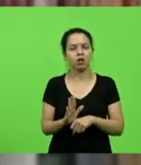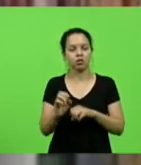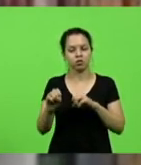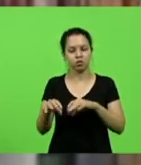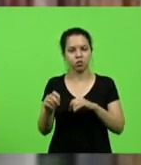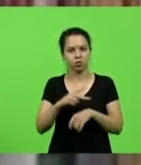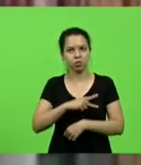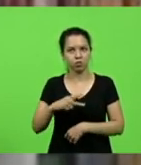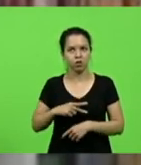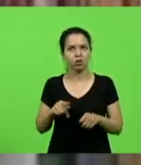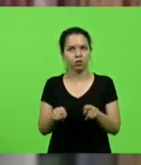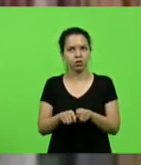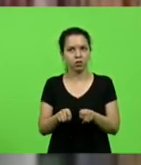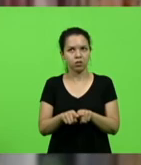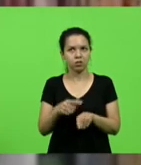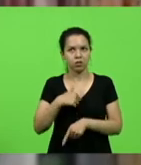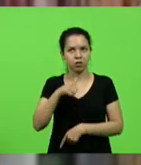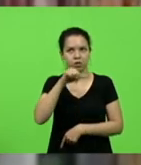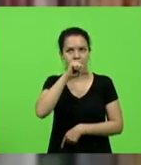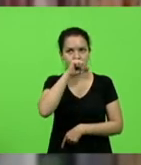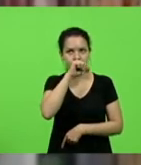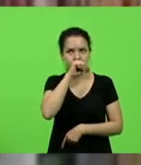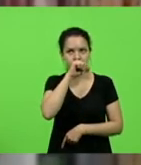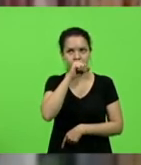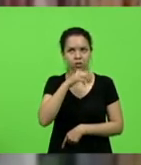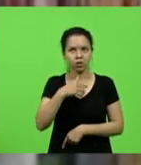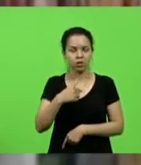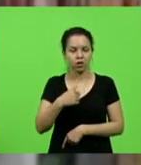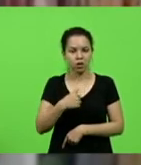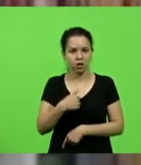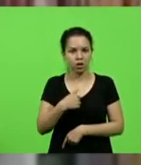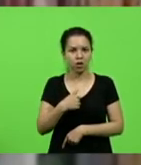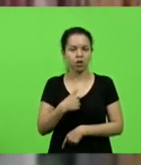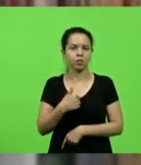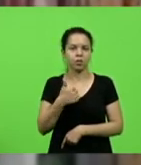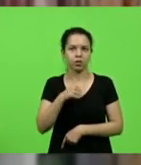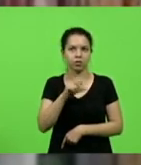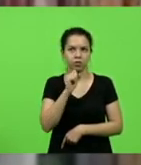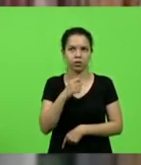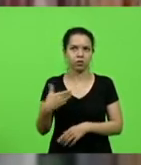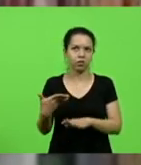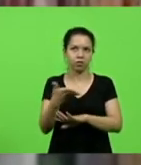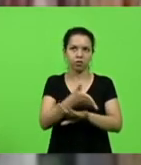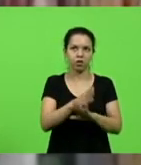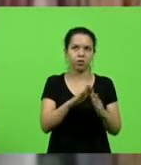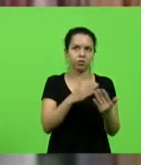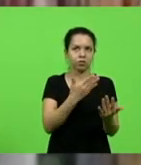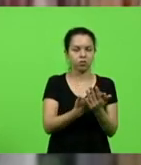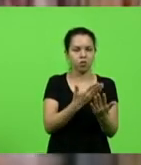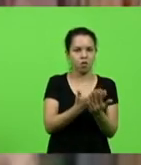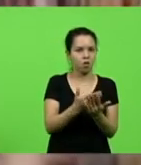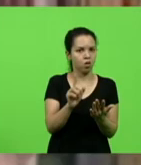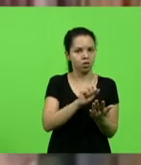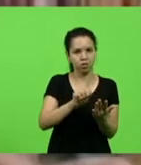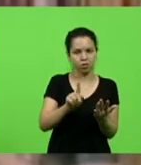mãe. E a minha filha, mesmo eu sendo filha de professor, não irá para a escola. Então, acredito que não existe